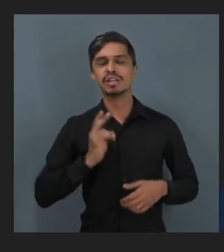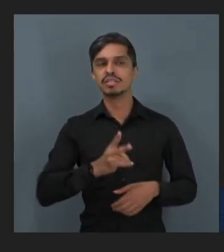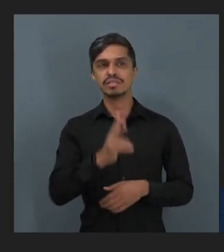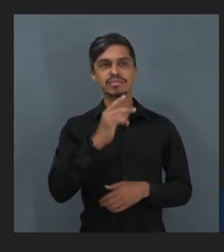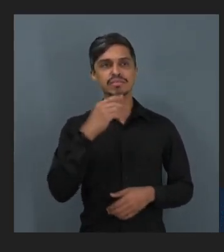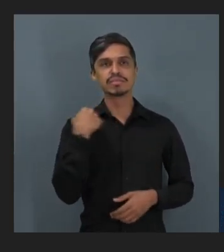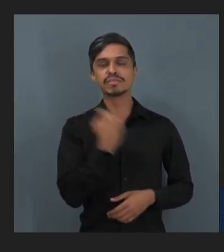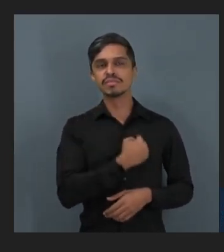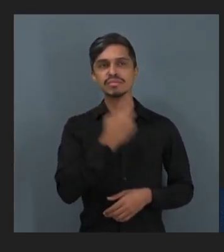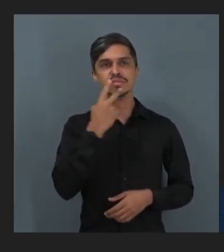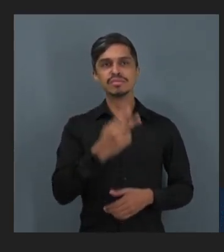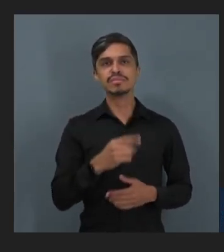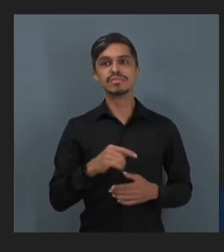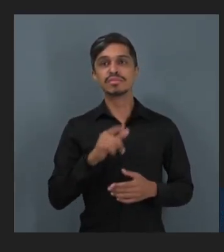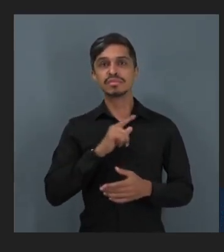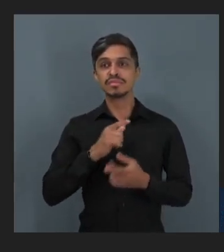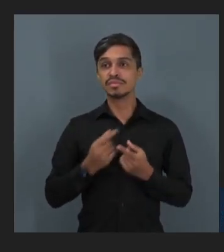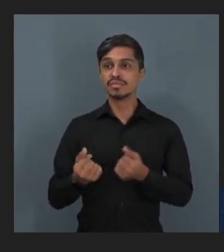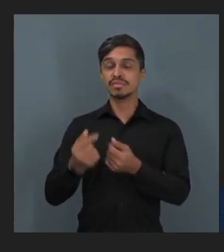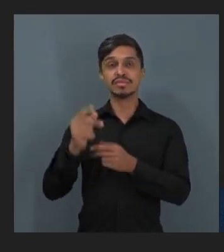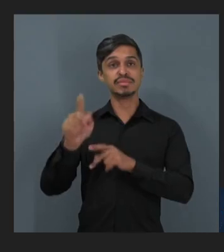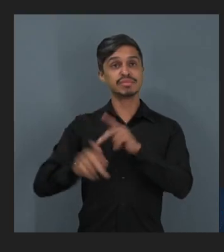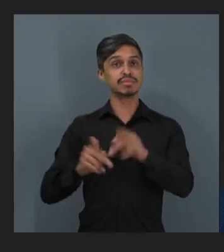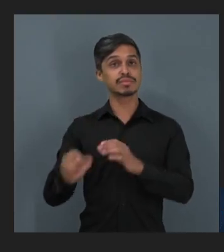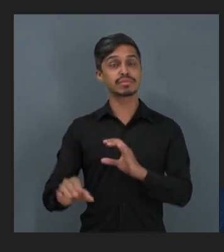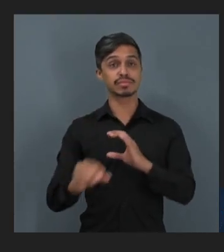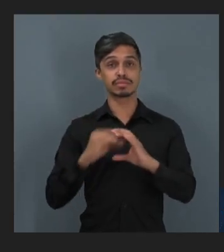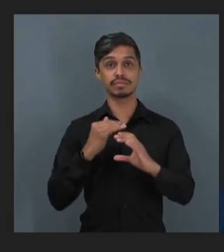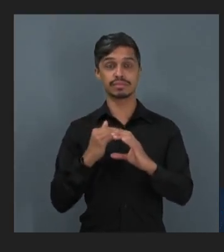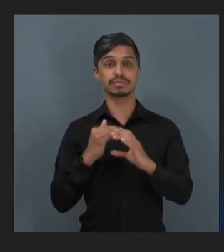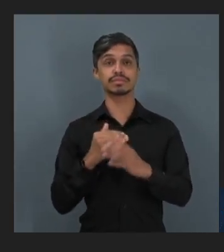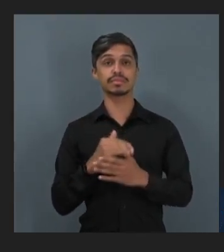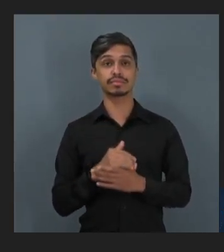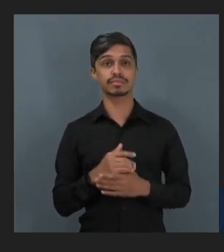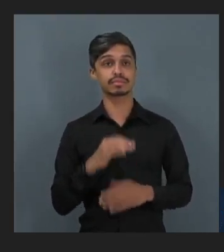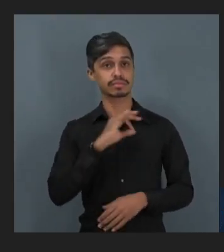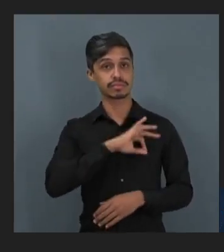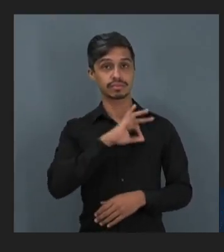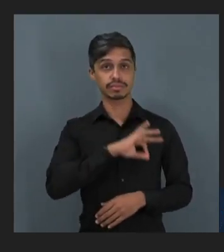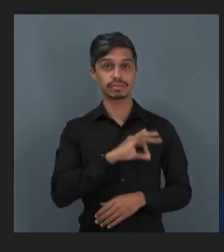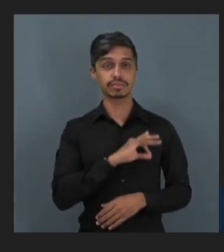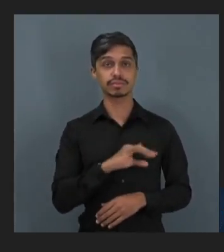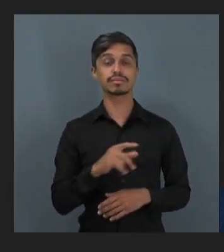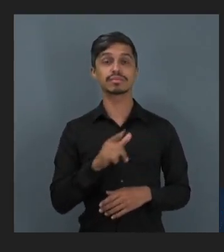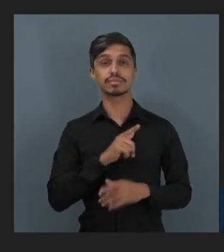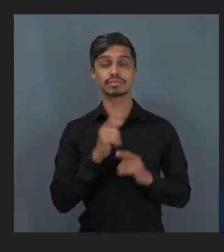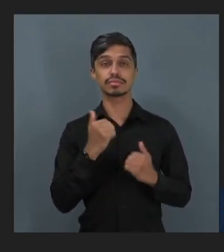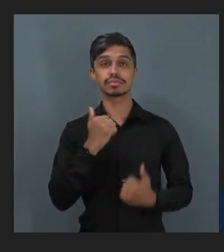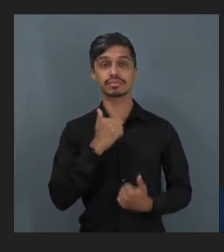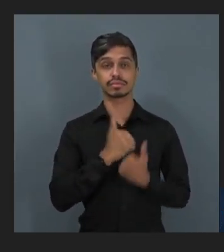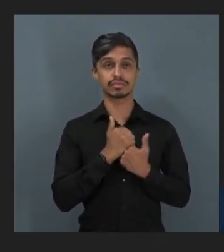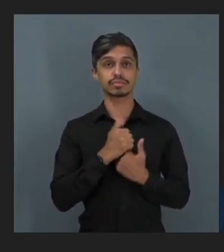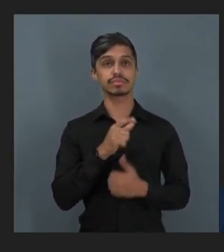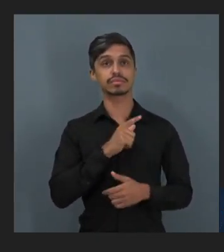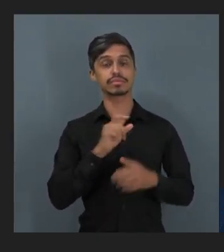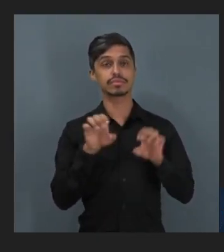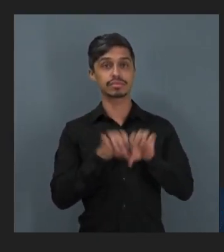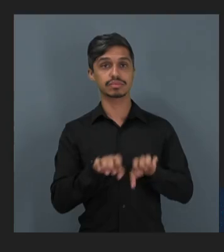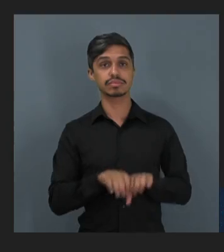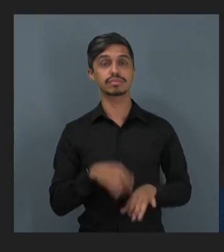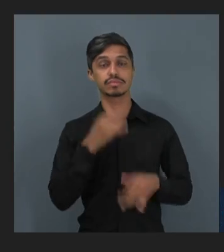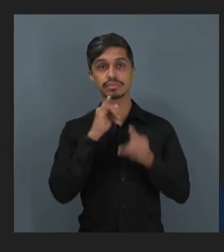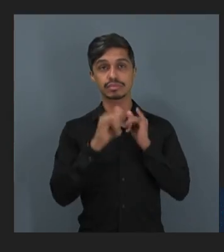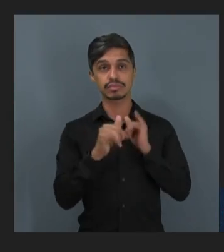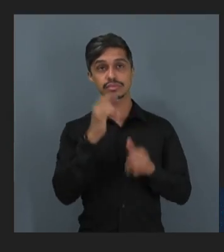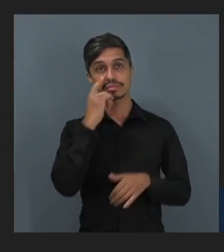Nós estamos recebendo dinheiro do povo brasileiro, salários, com assessorias, com estrutura,